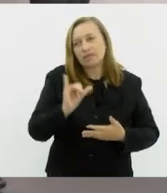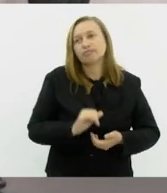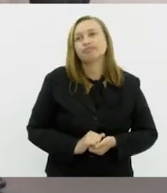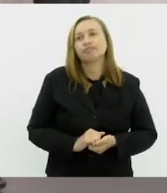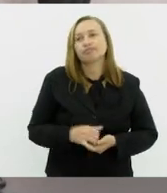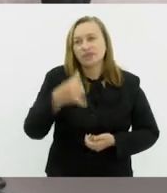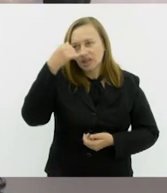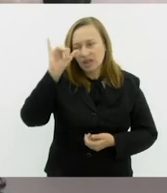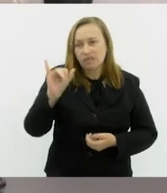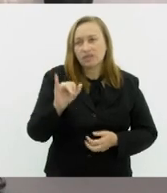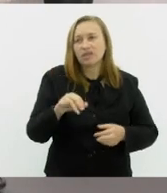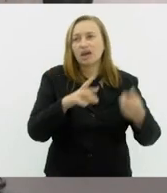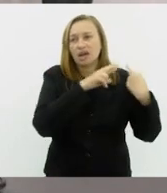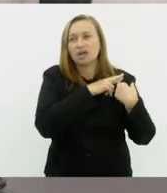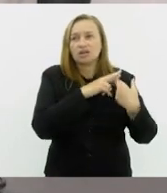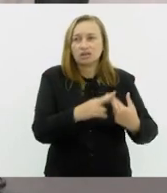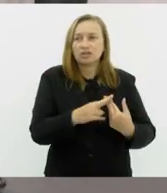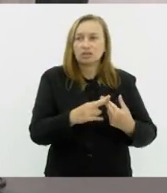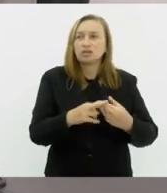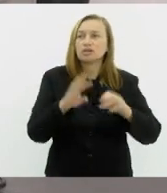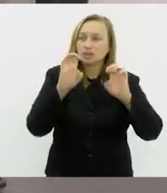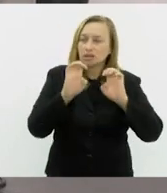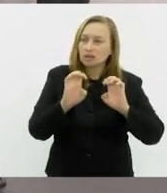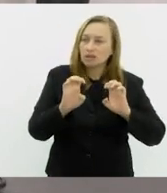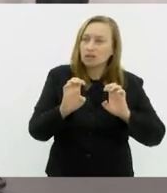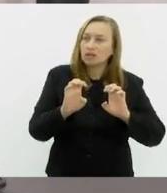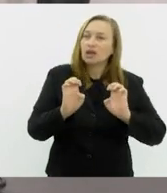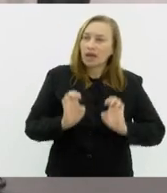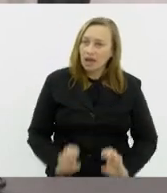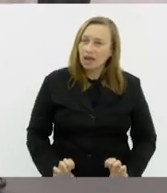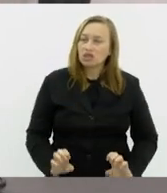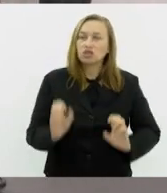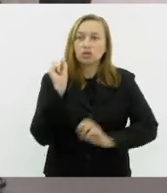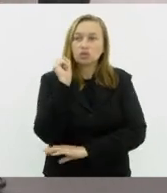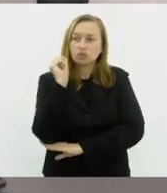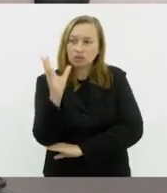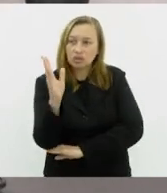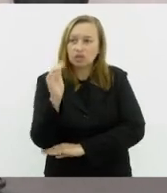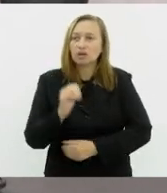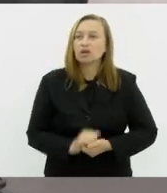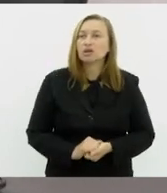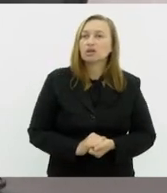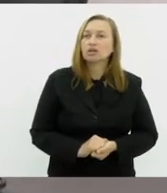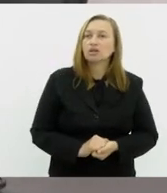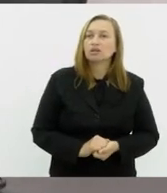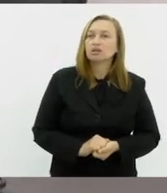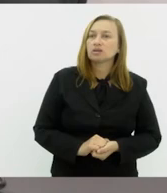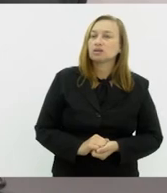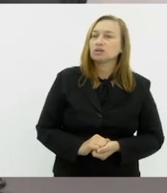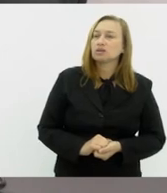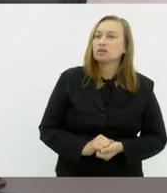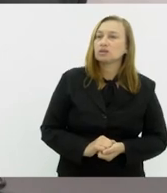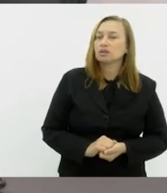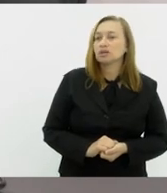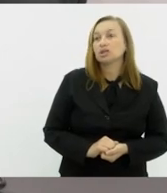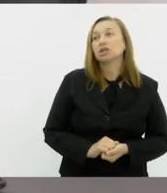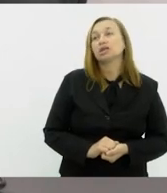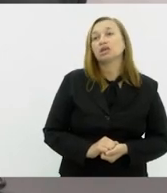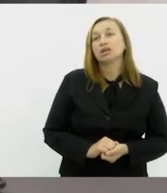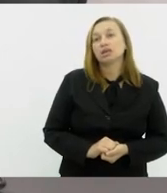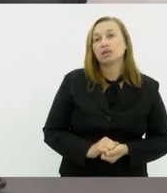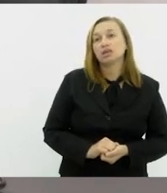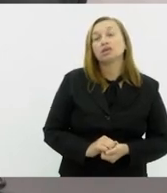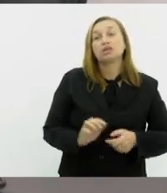é ter responsabilidade, é ter ética ambiental e ética civilizatória. E não ser negacionista. E lembrar a todos que a